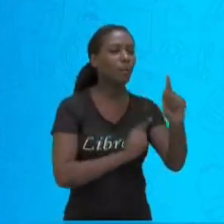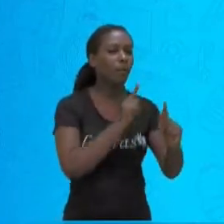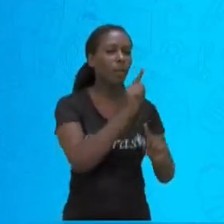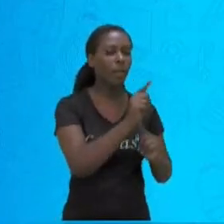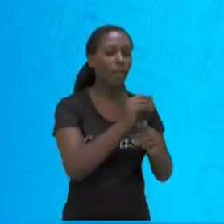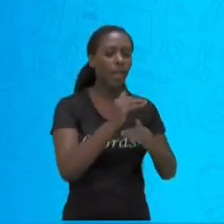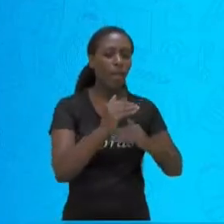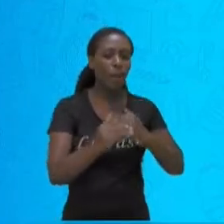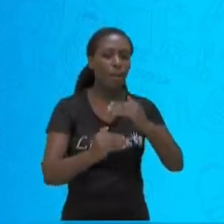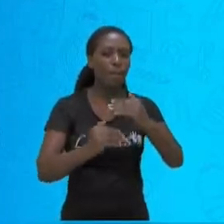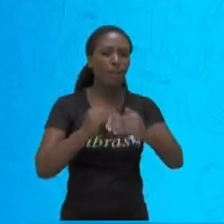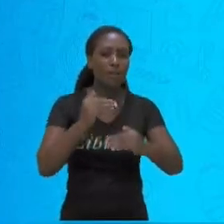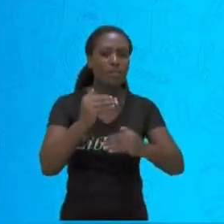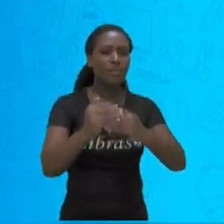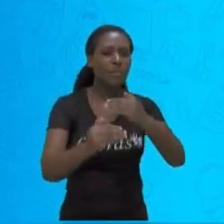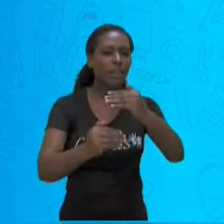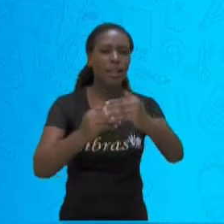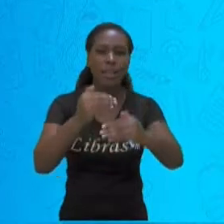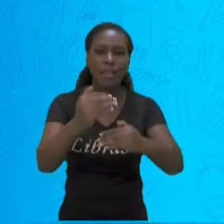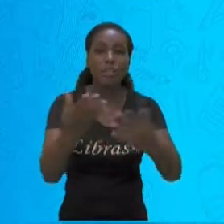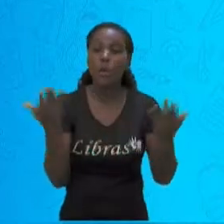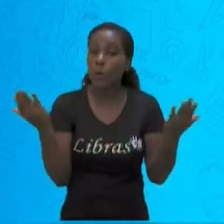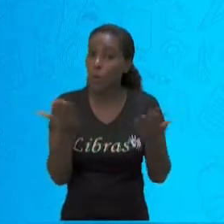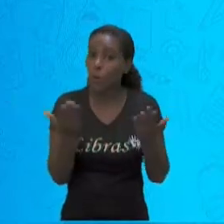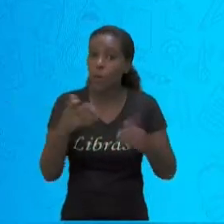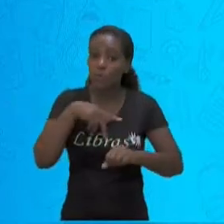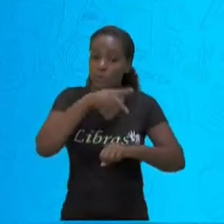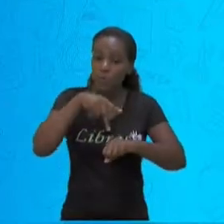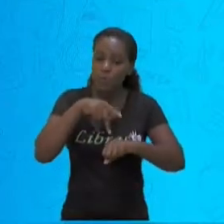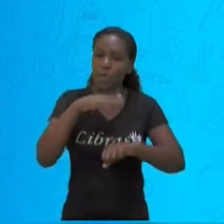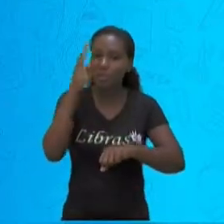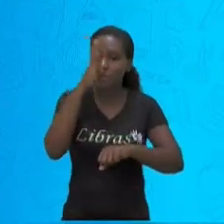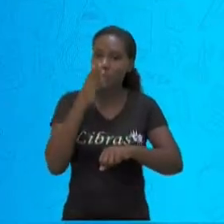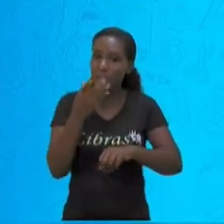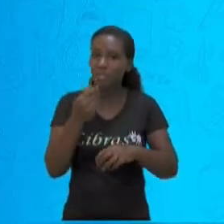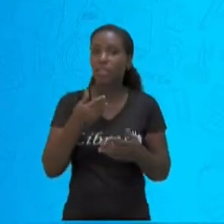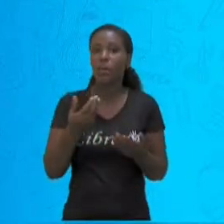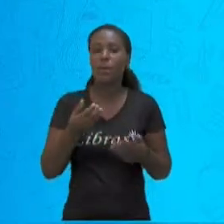Hoje, estamos mais globalizados do que ontem.